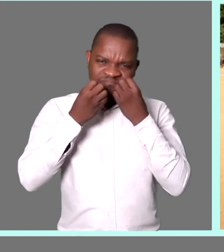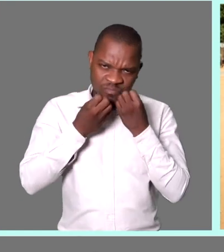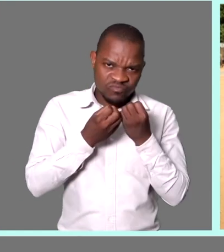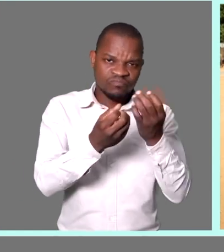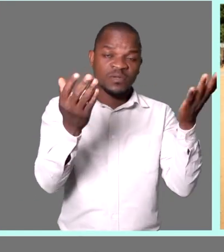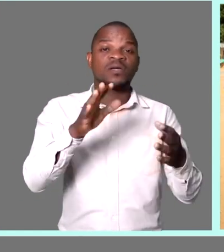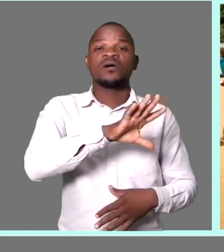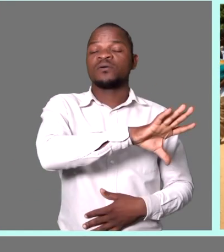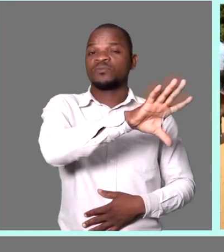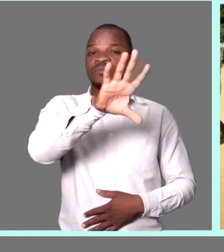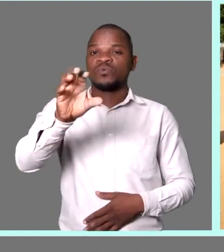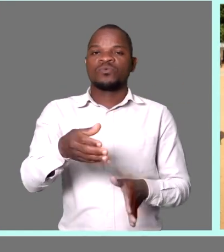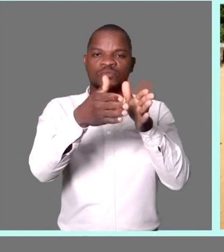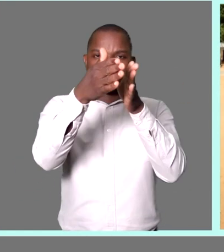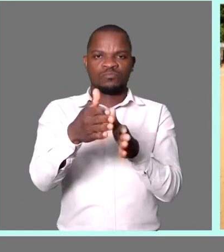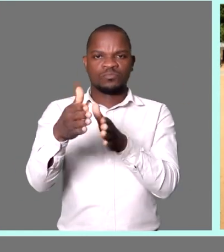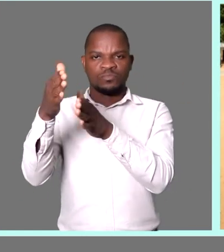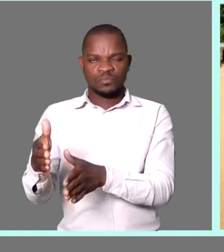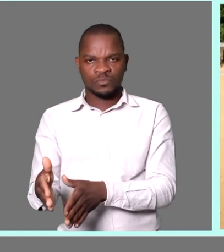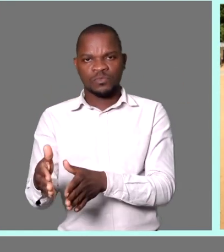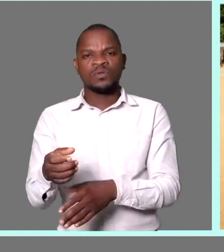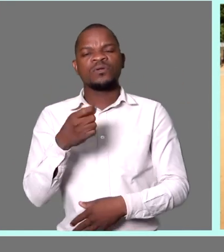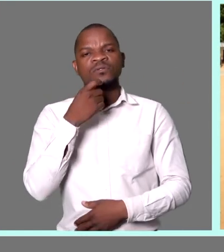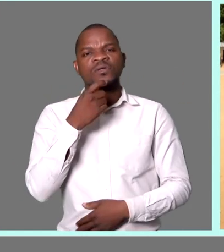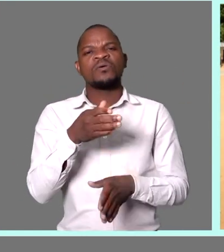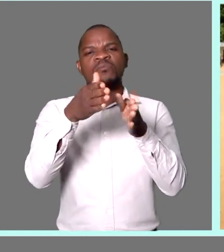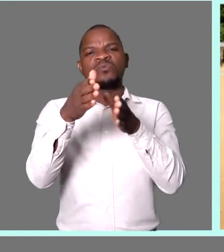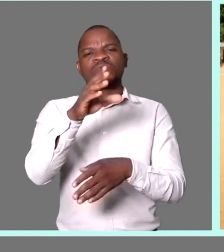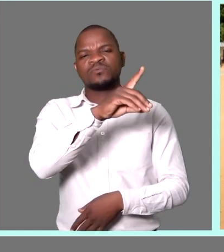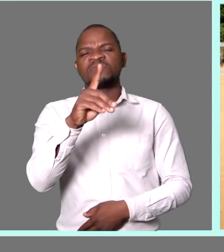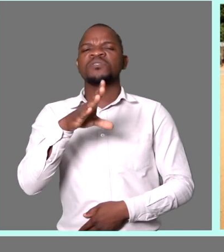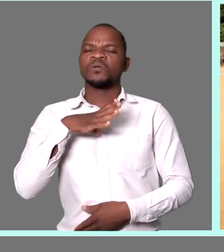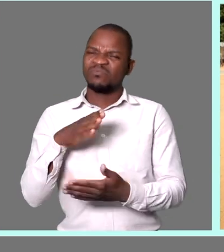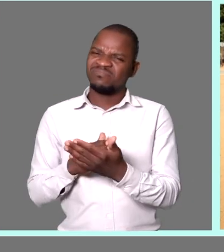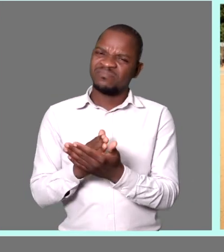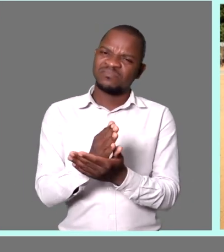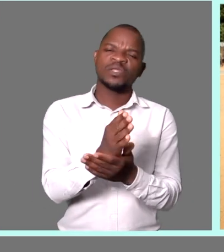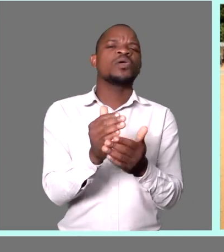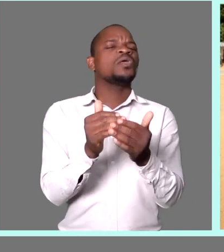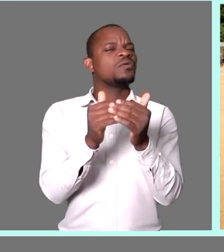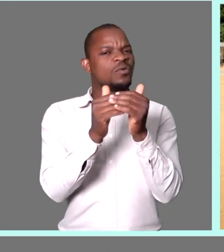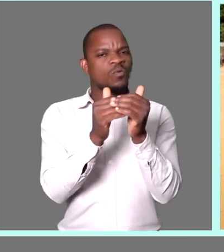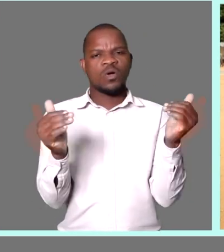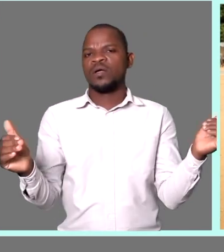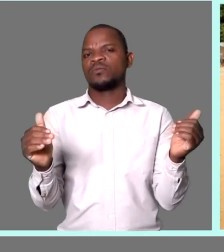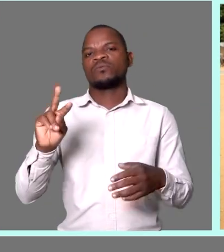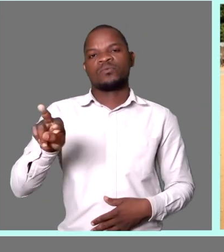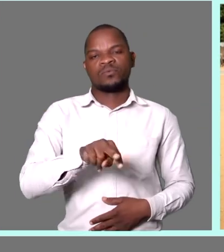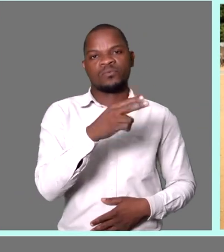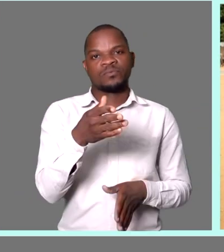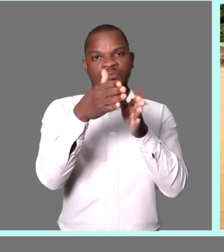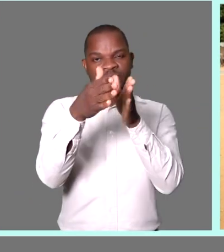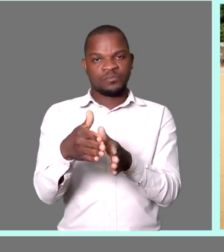informar a todos presentes que as pessoas com deficiência têm os mesmos direitos e dever, dá-lo como qualquer